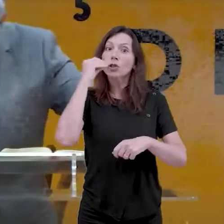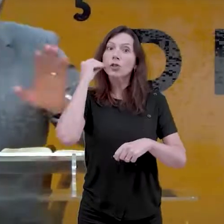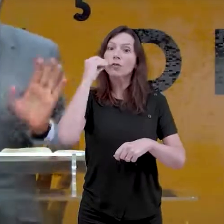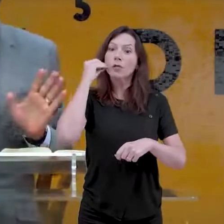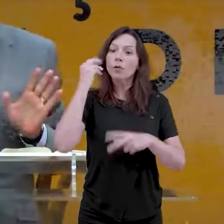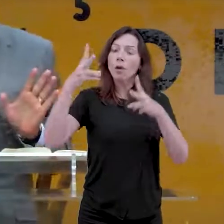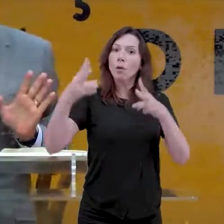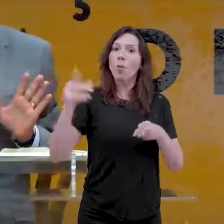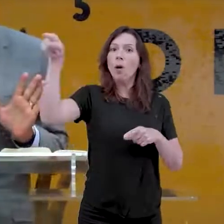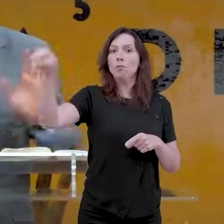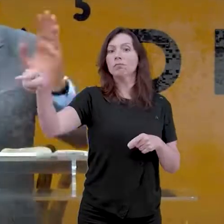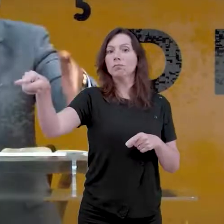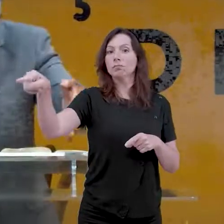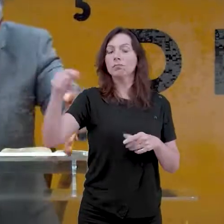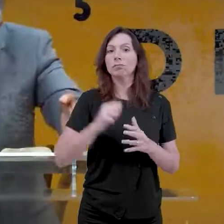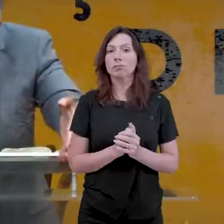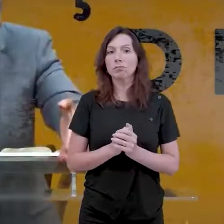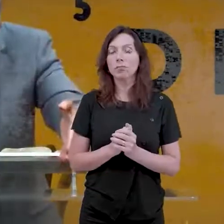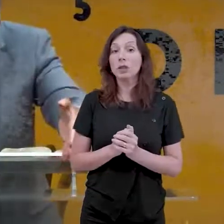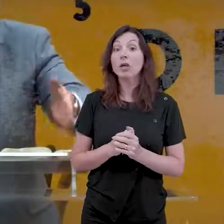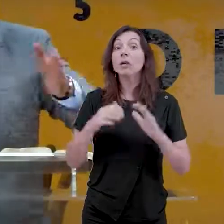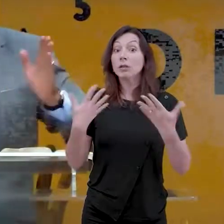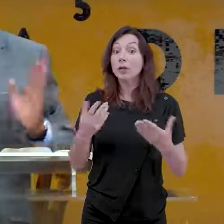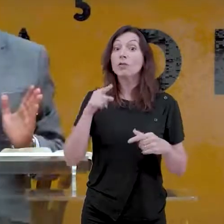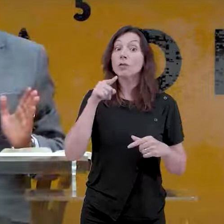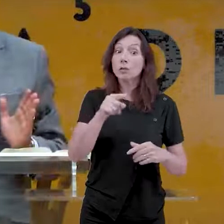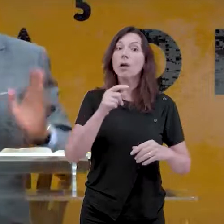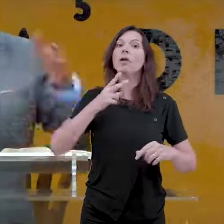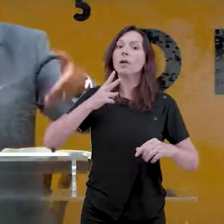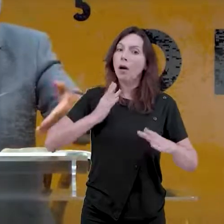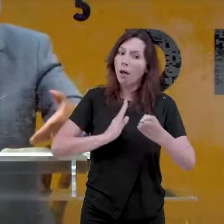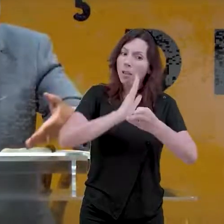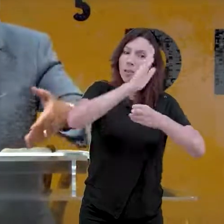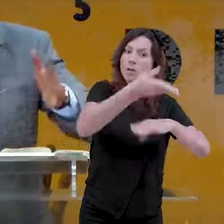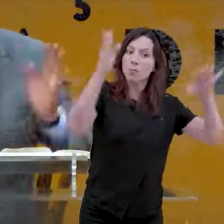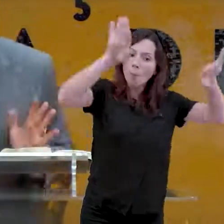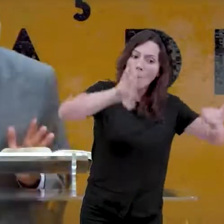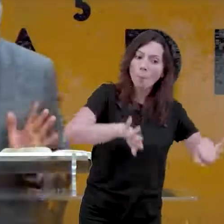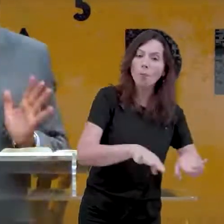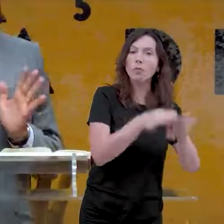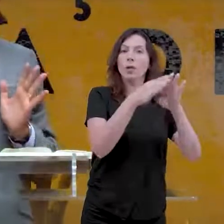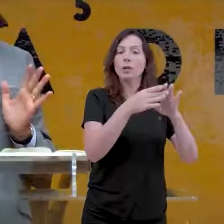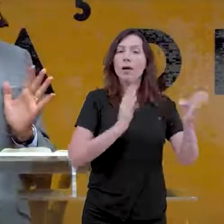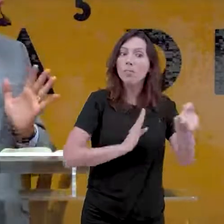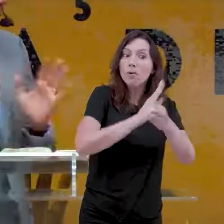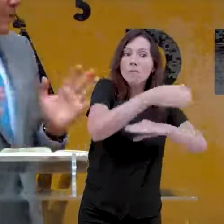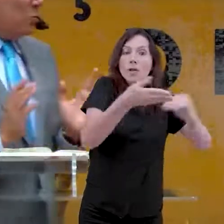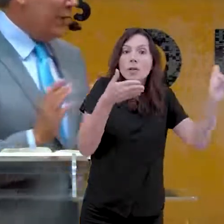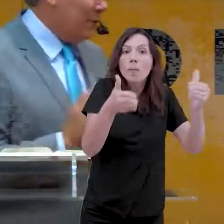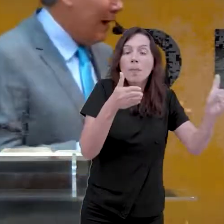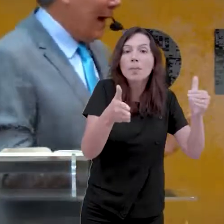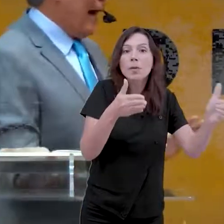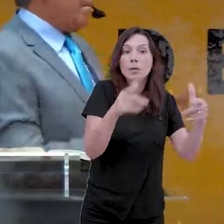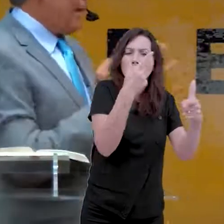vale, coração no plano, tempestade na vida, bonança na alma, guerra na vida, paz na alma, conforme